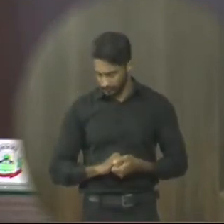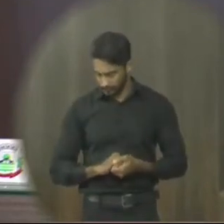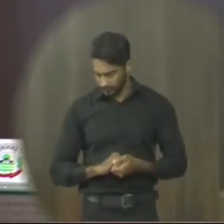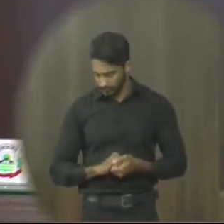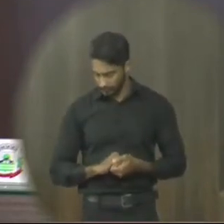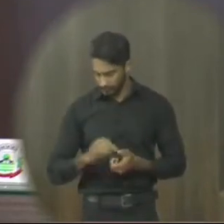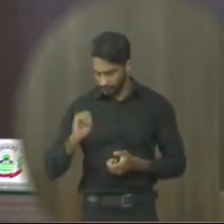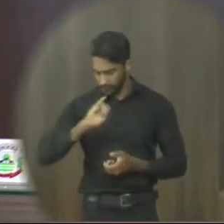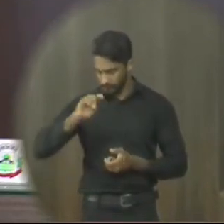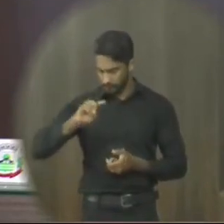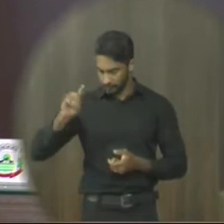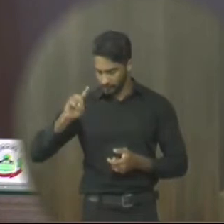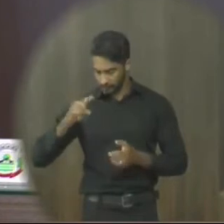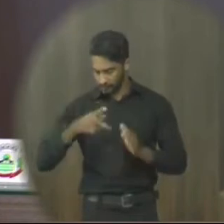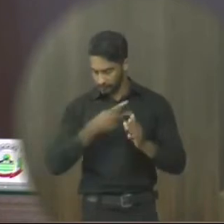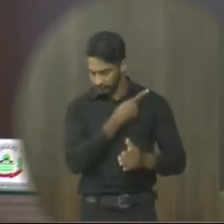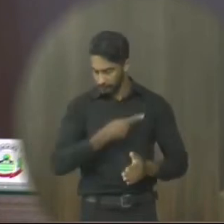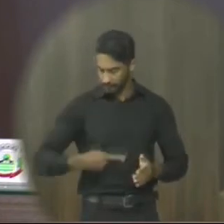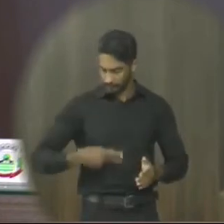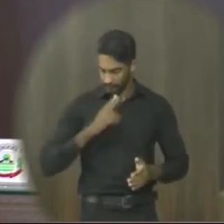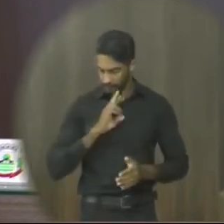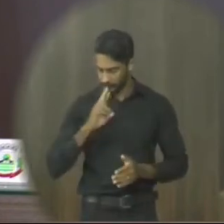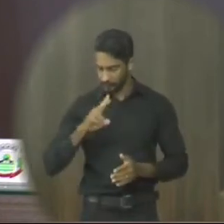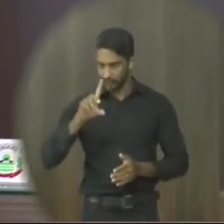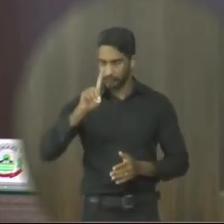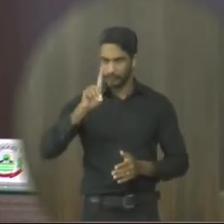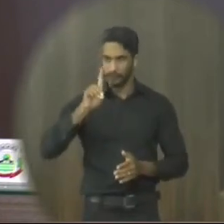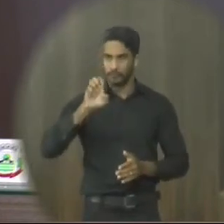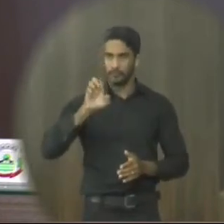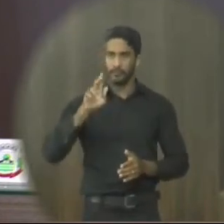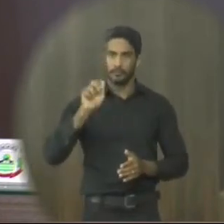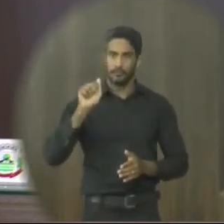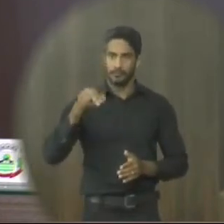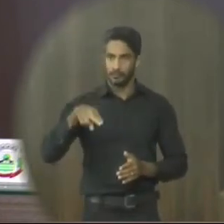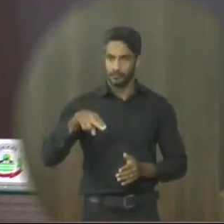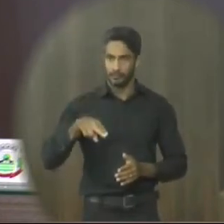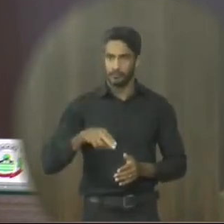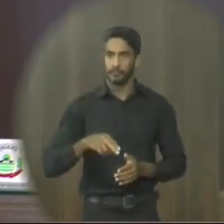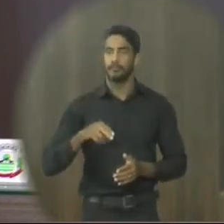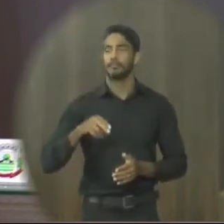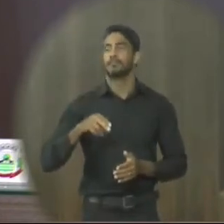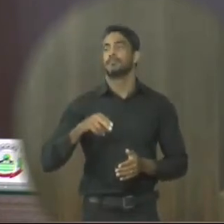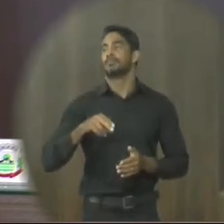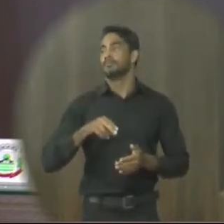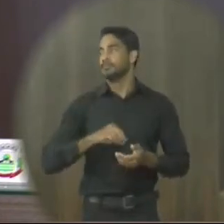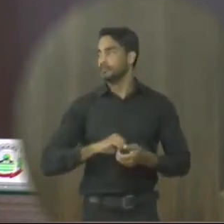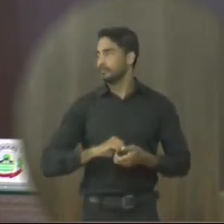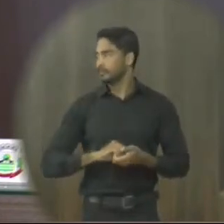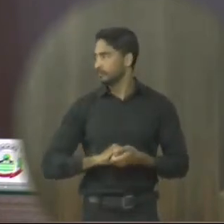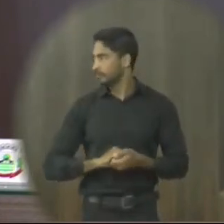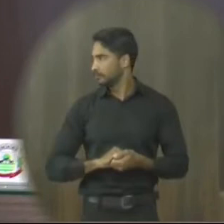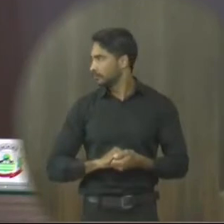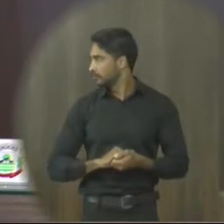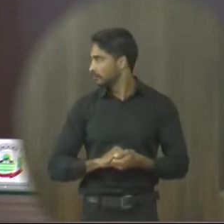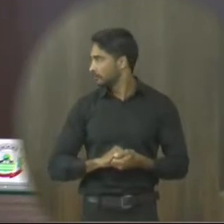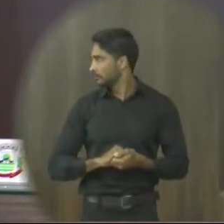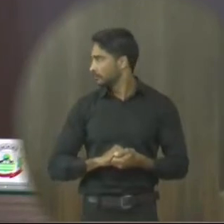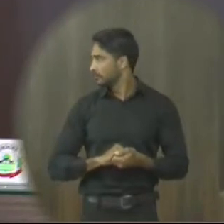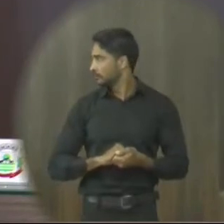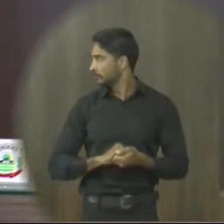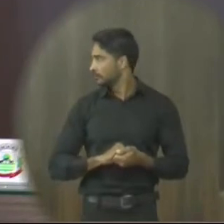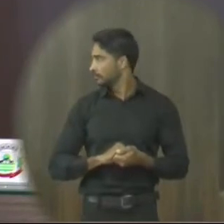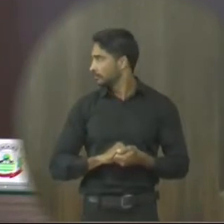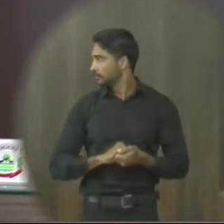março de 2022. José Tarcísio Mendes, presidente, relator. Derlan Miranda da Silva, dos Reis. Derlan Miranda dos